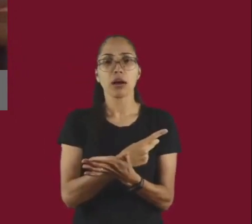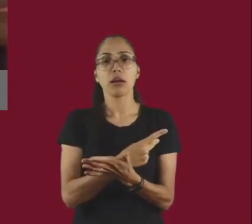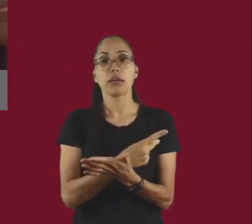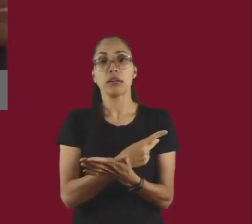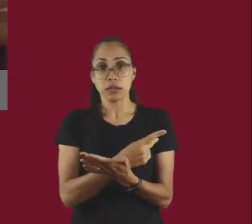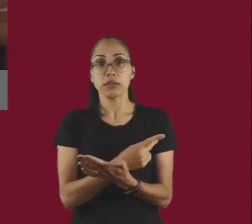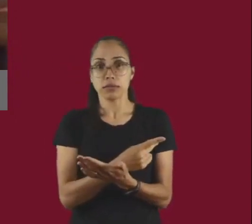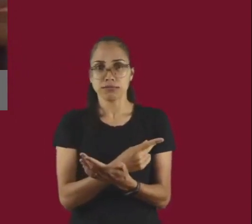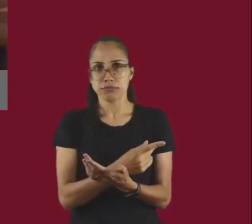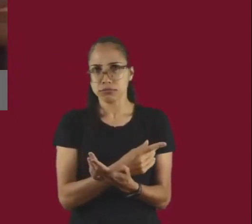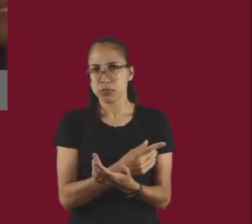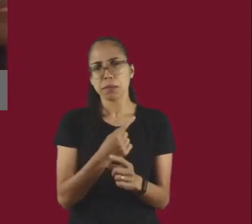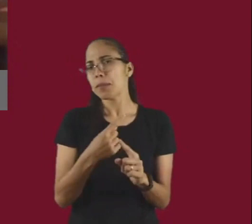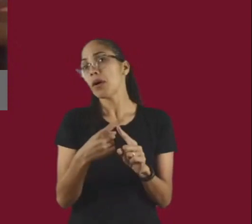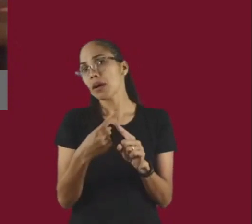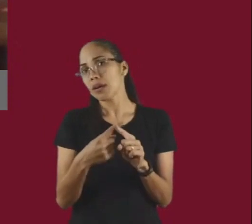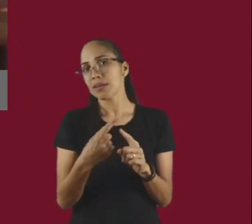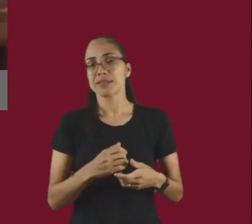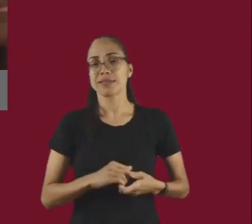a gente não